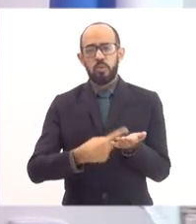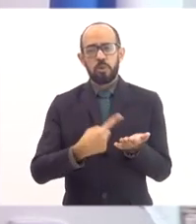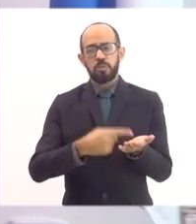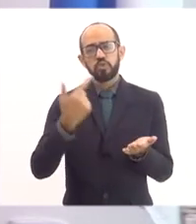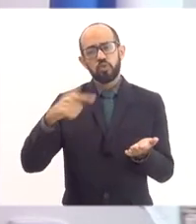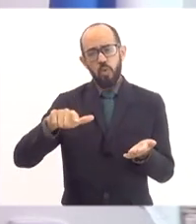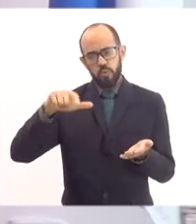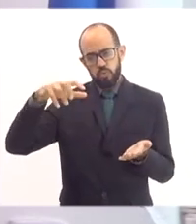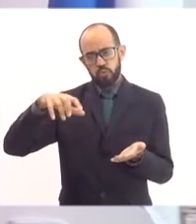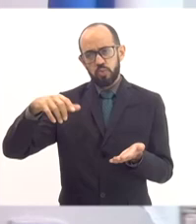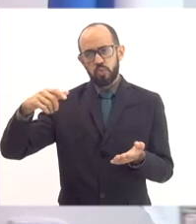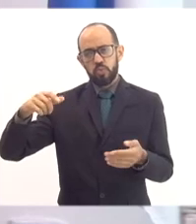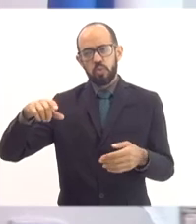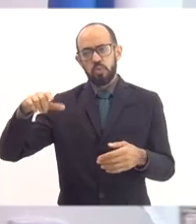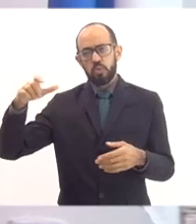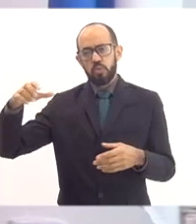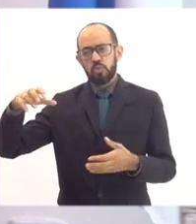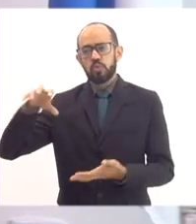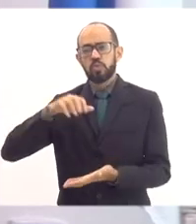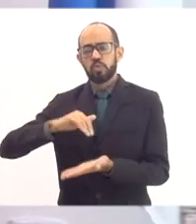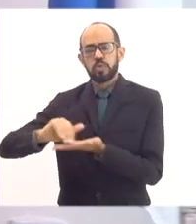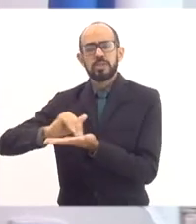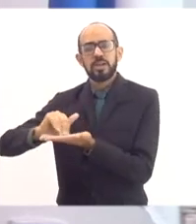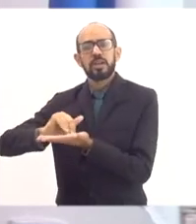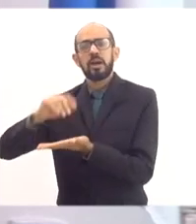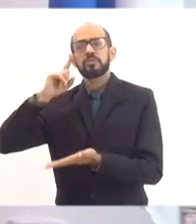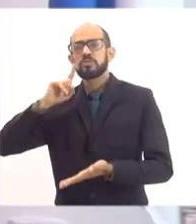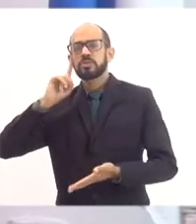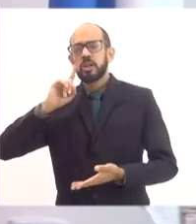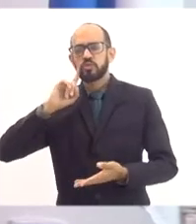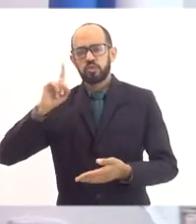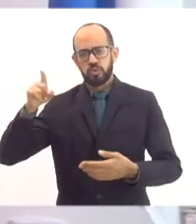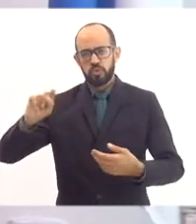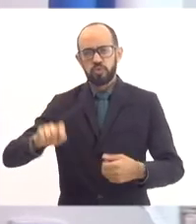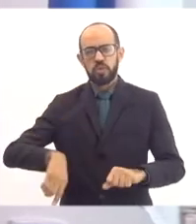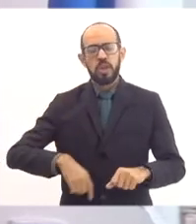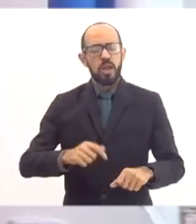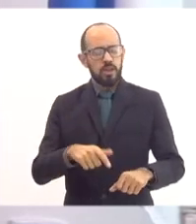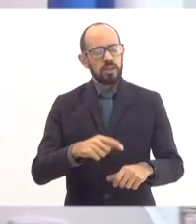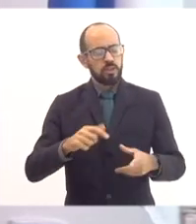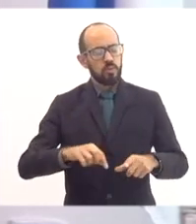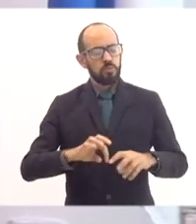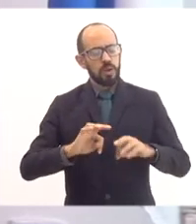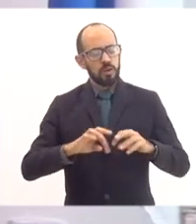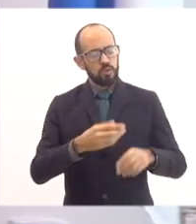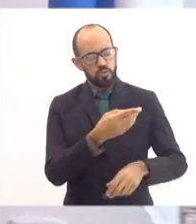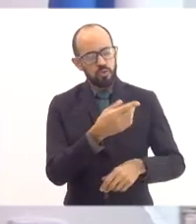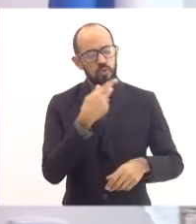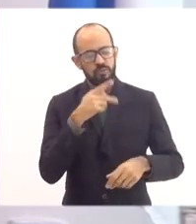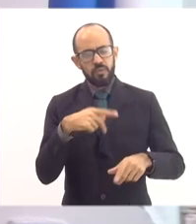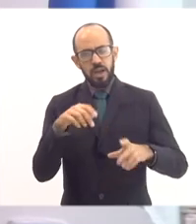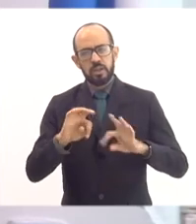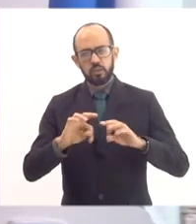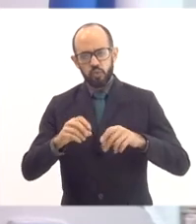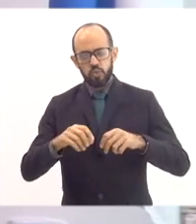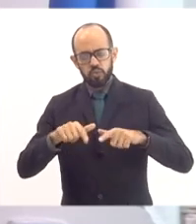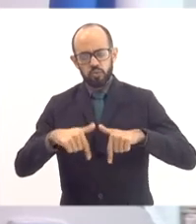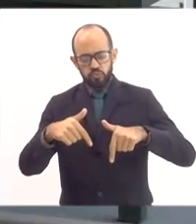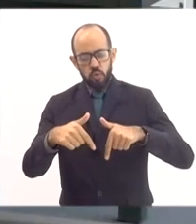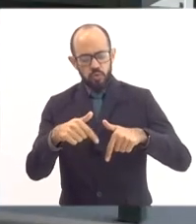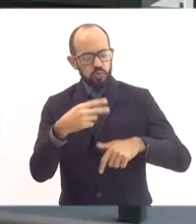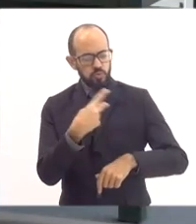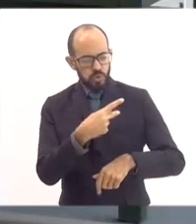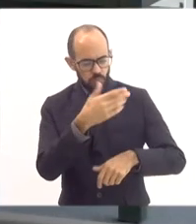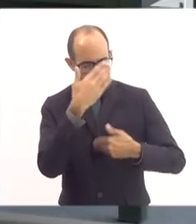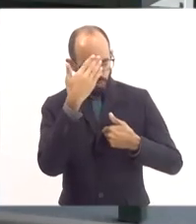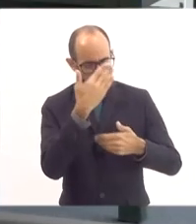presença, principalmente para asseverar todo esse compromisso do governador e todo o esforço que o senhor e a Casa Civil têm tido. Então, muito obrigado mais uma vez, meu